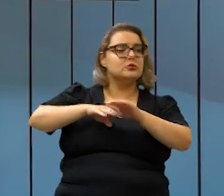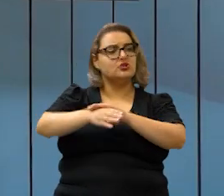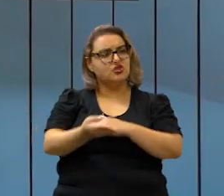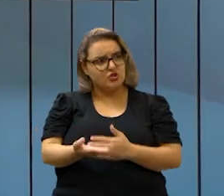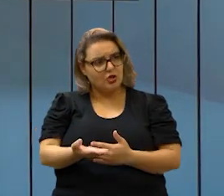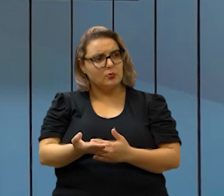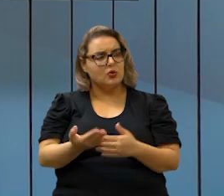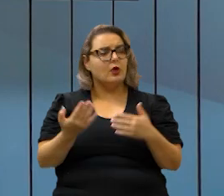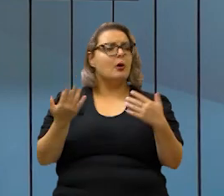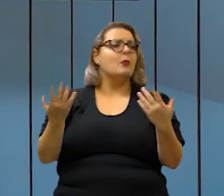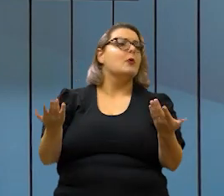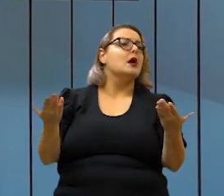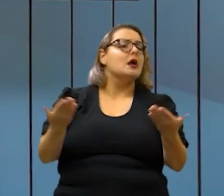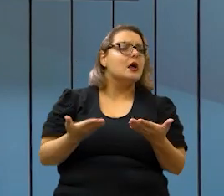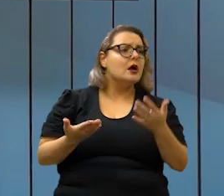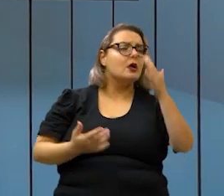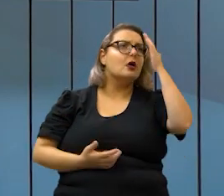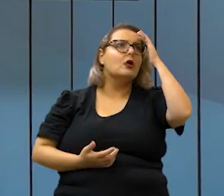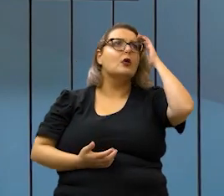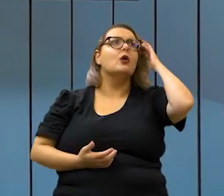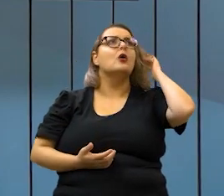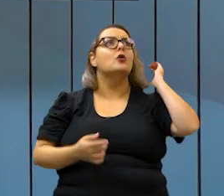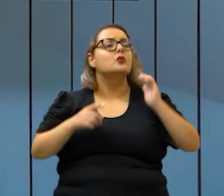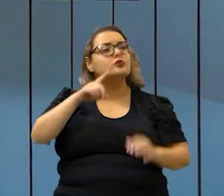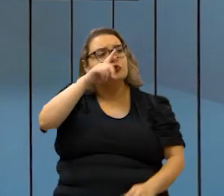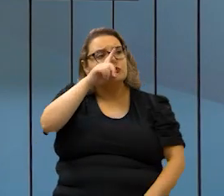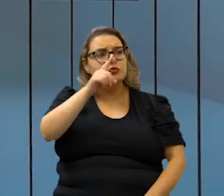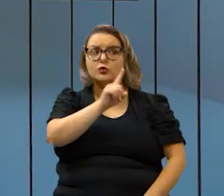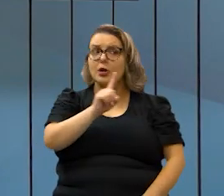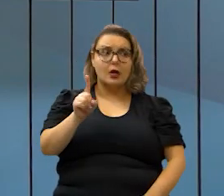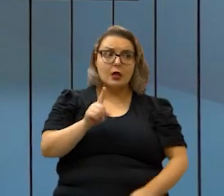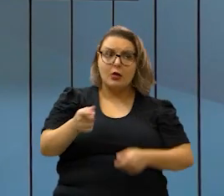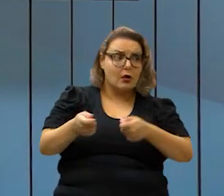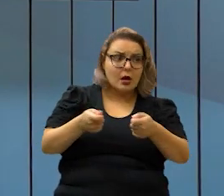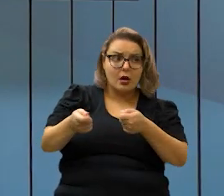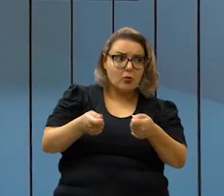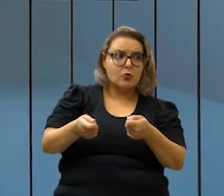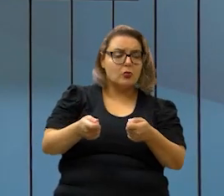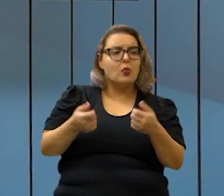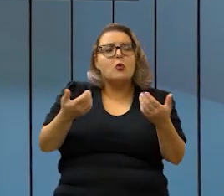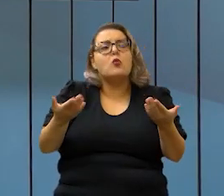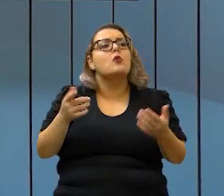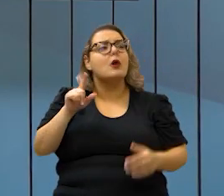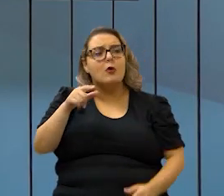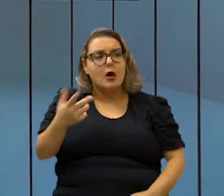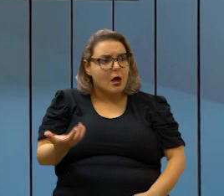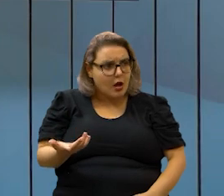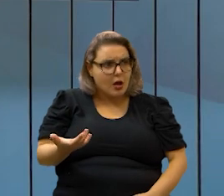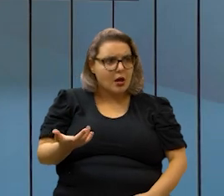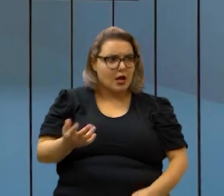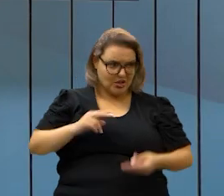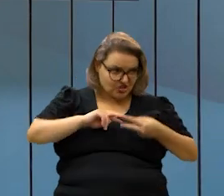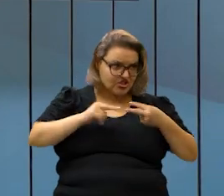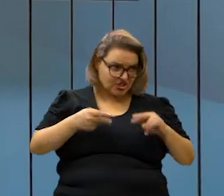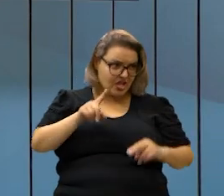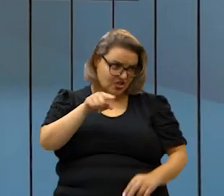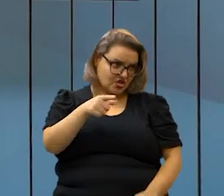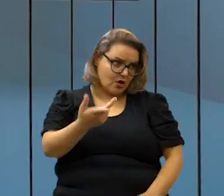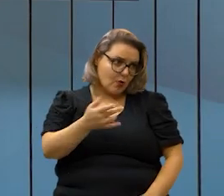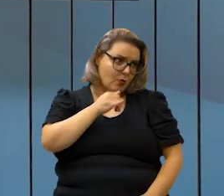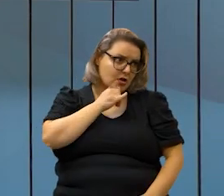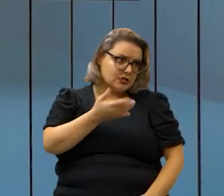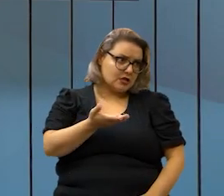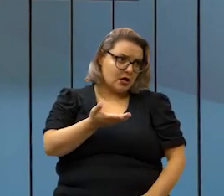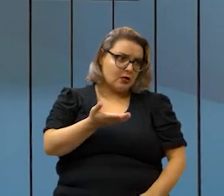de hábito. Mas agora os fatores de riscos que não são controláveis, quais seriam eles? A genética é um,